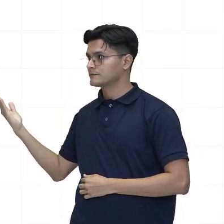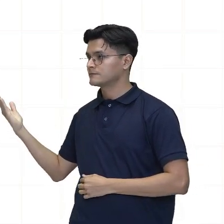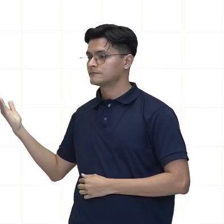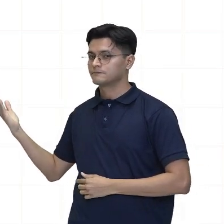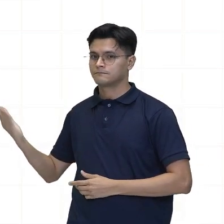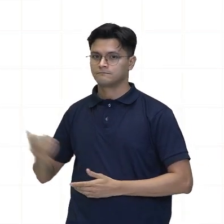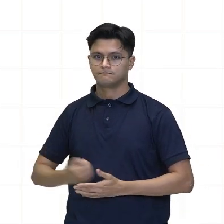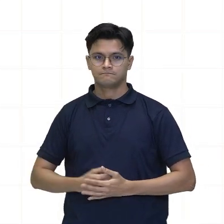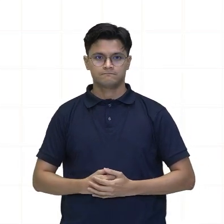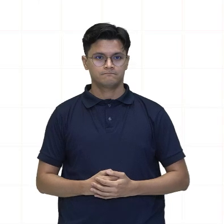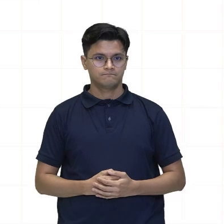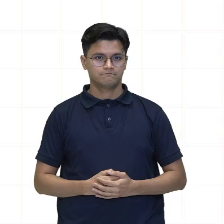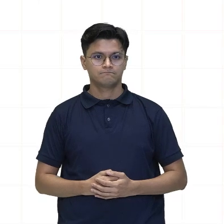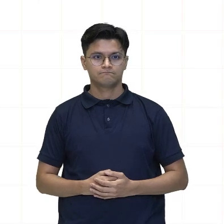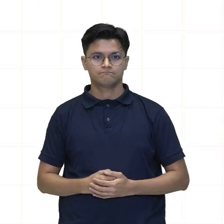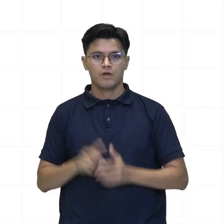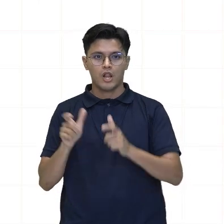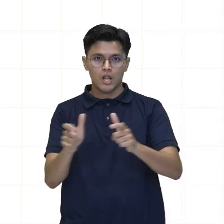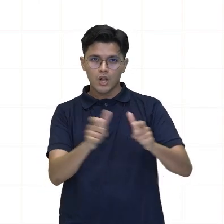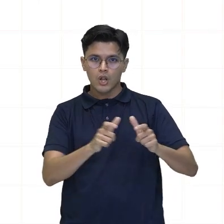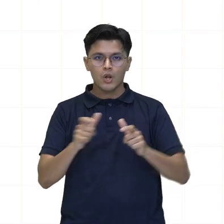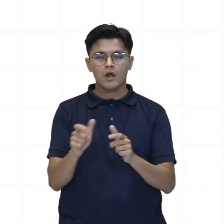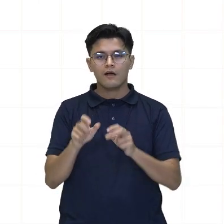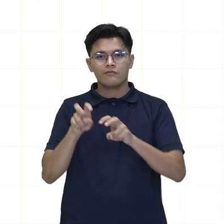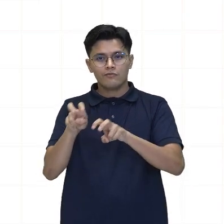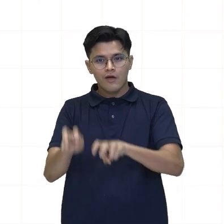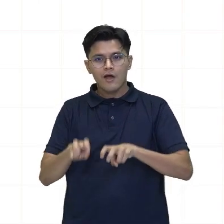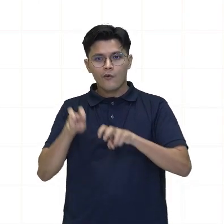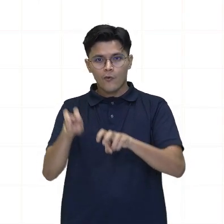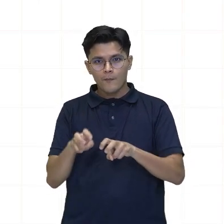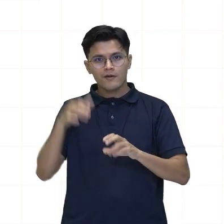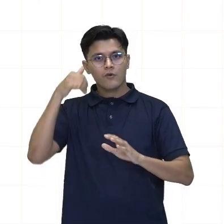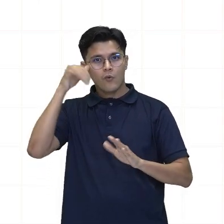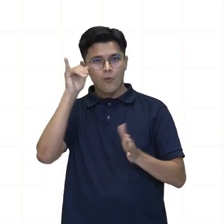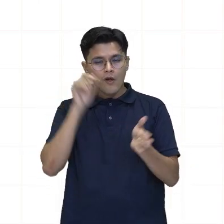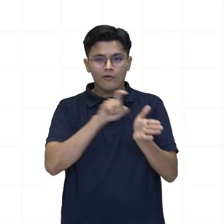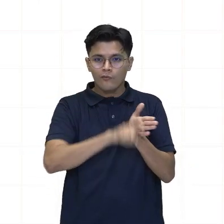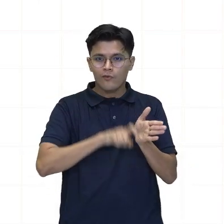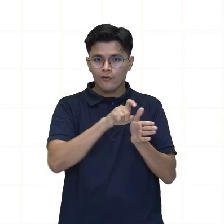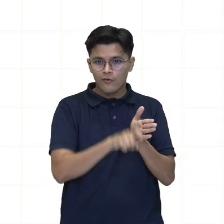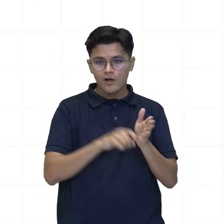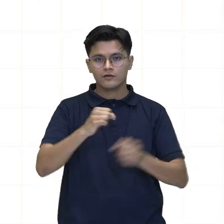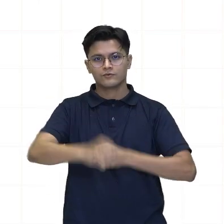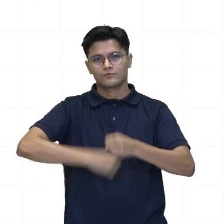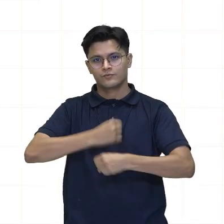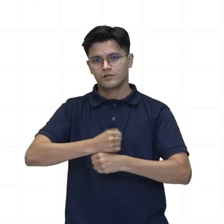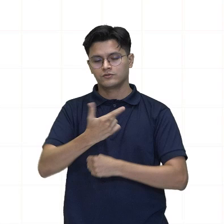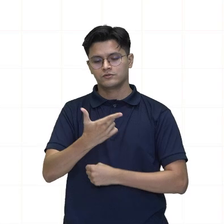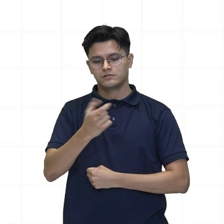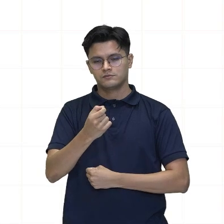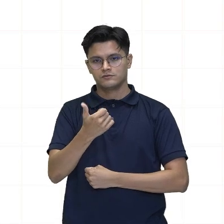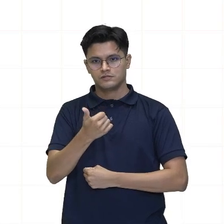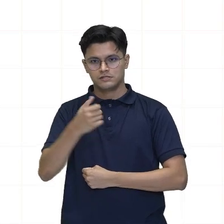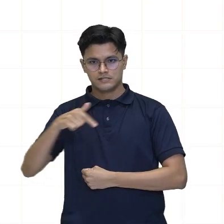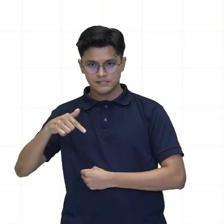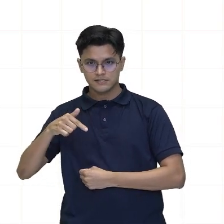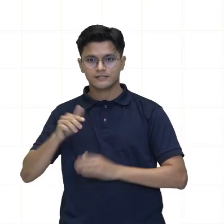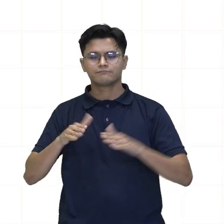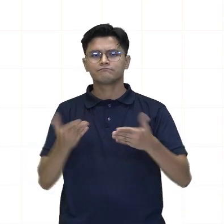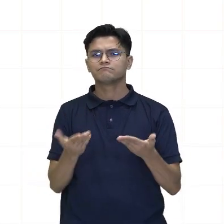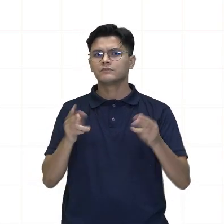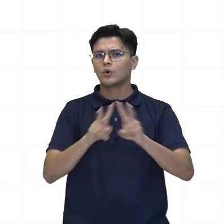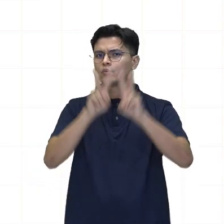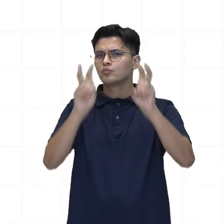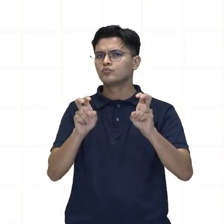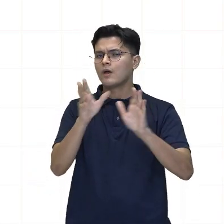Estabelecimentos Agropecuários 2017. Então, esse mapa ele está relacionado ao espaço, a temática é o